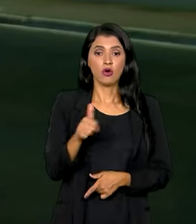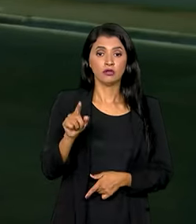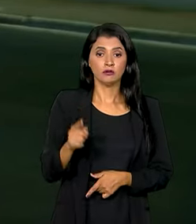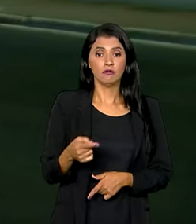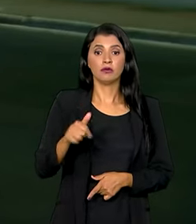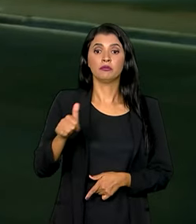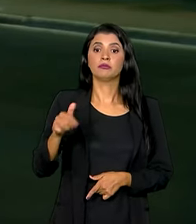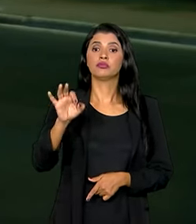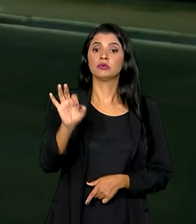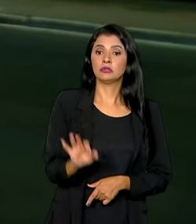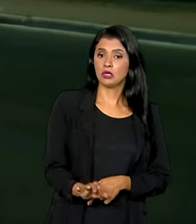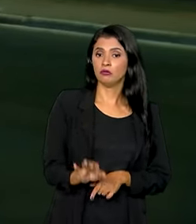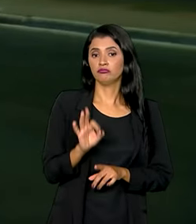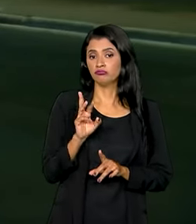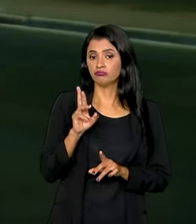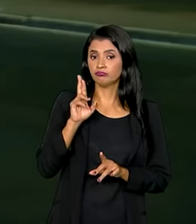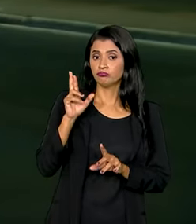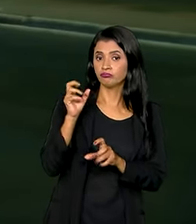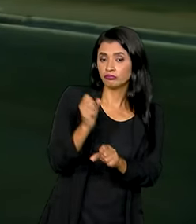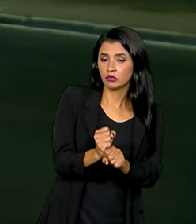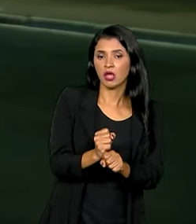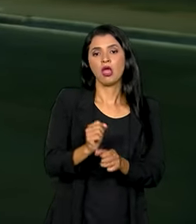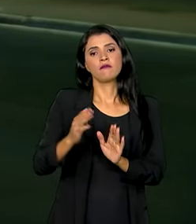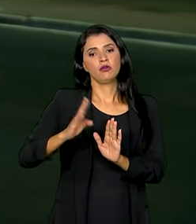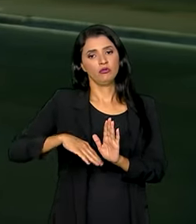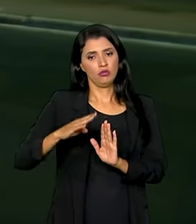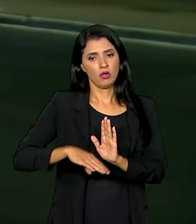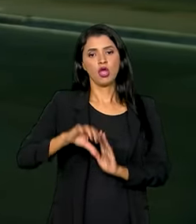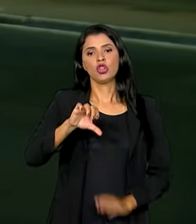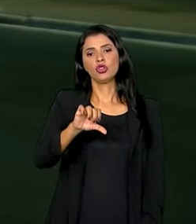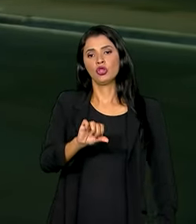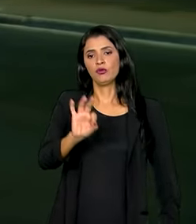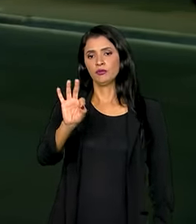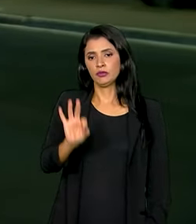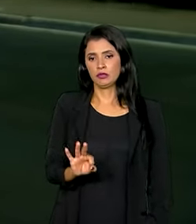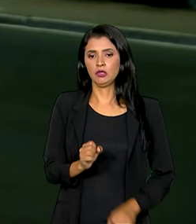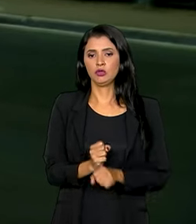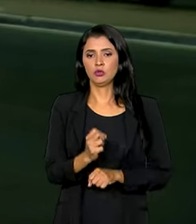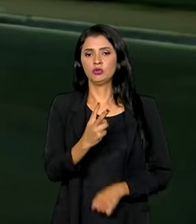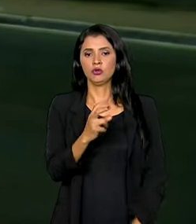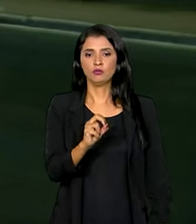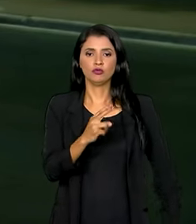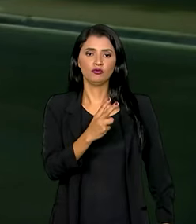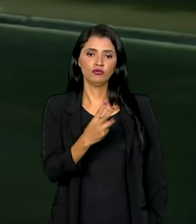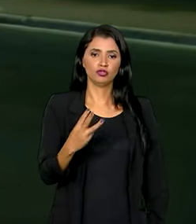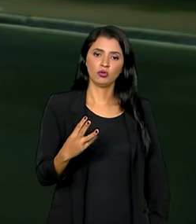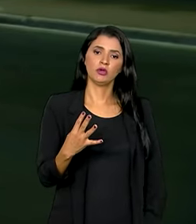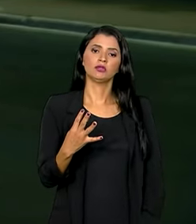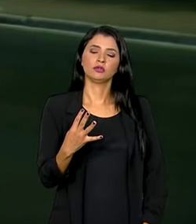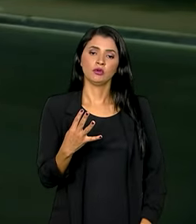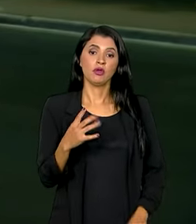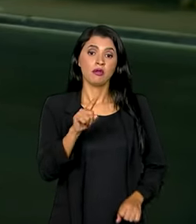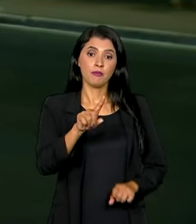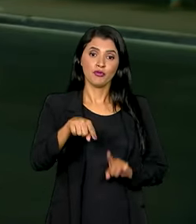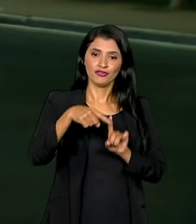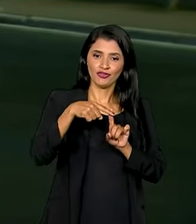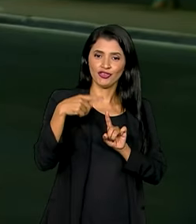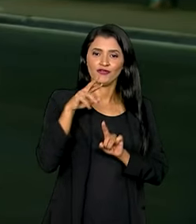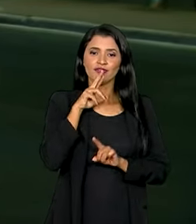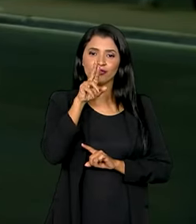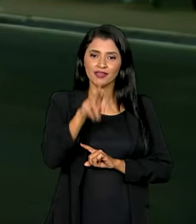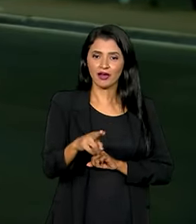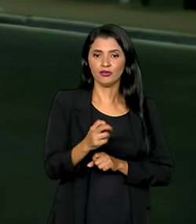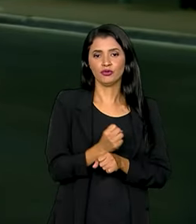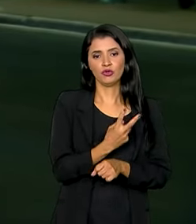a previsão é de corte, chegando a 9% em 2024. Resultados positivos para 2023